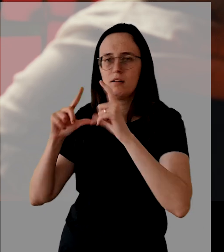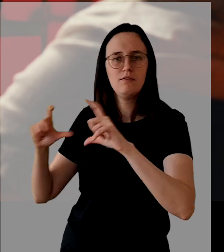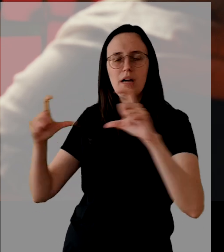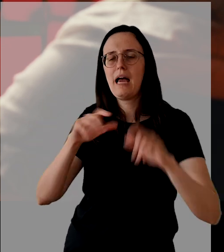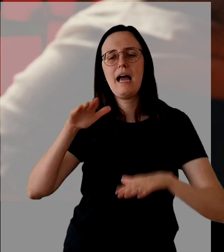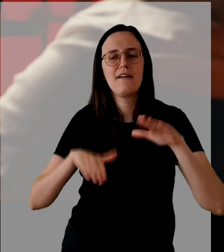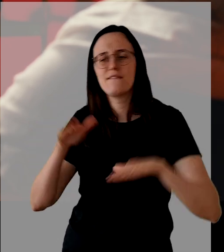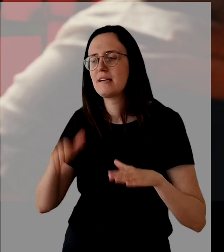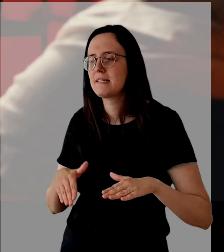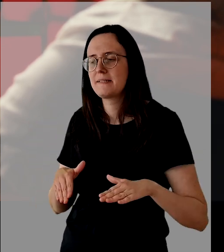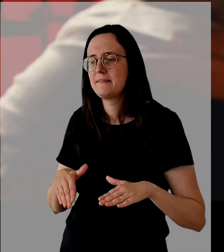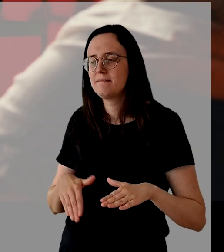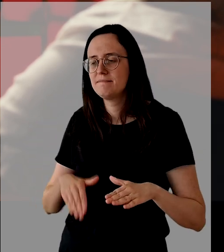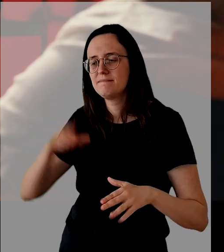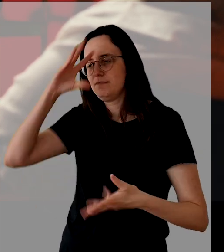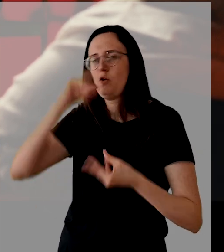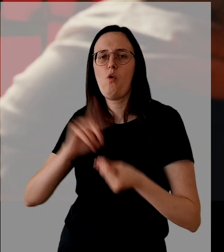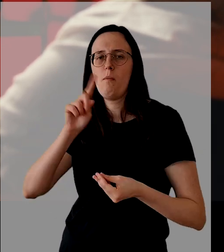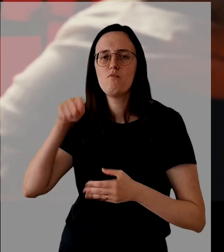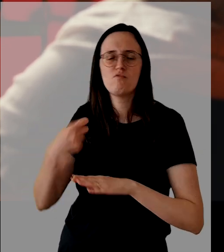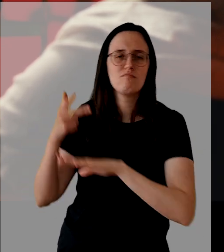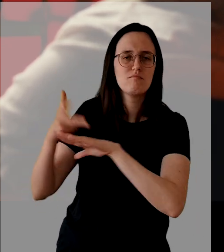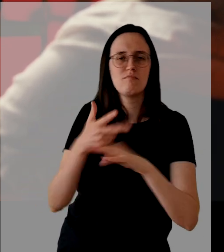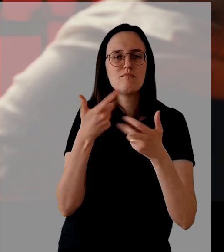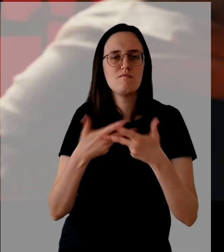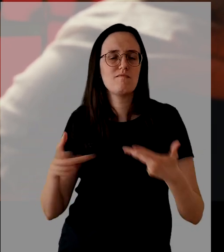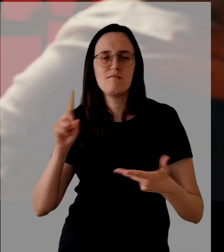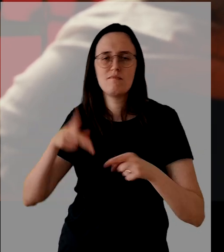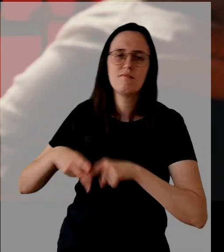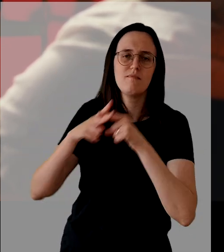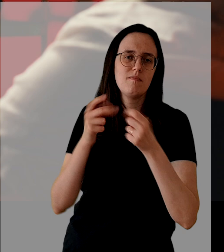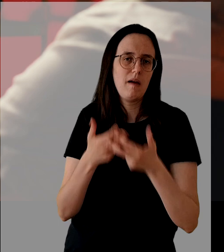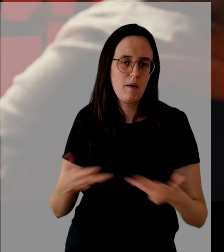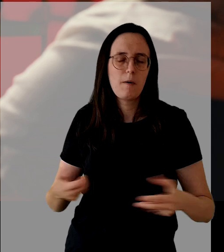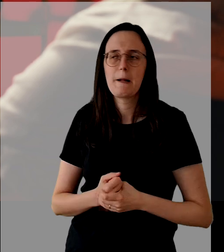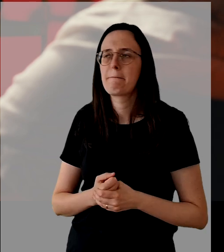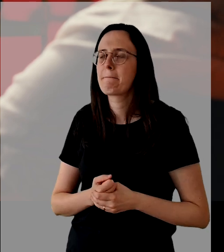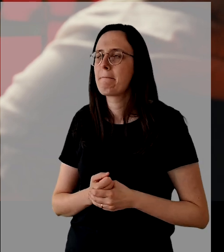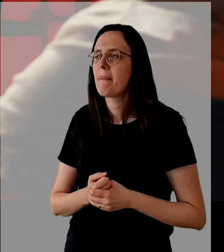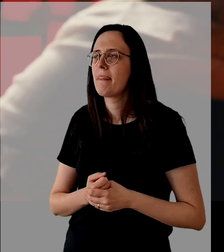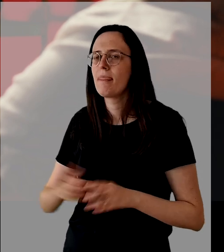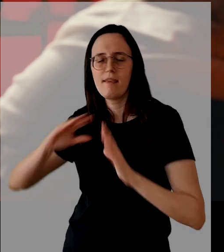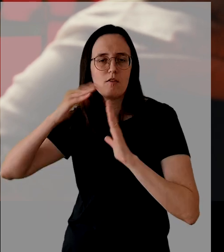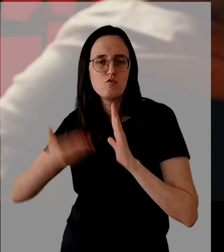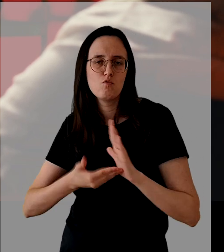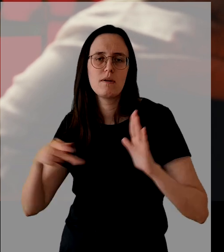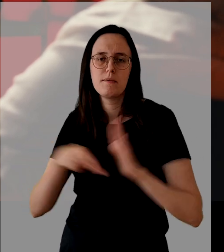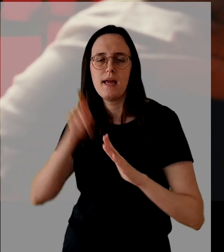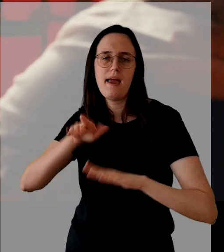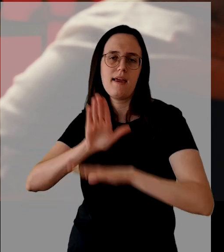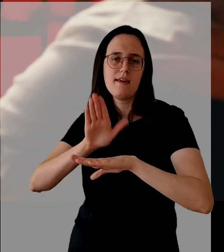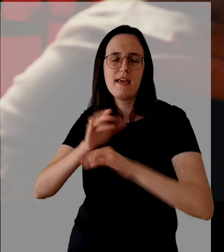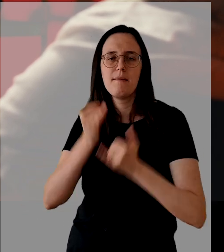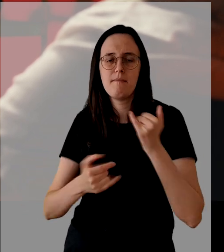que às vezes nem entendem nada do equipamento que eles estão de configuração, vamos dizer. Fica tudo na mão do assistente. O assistente tem